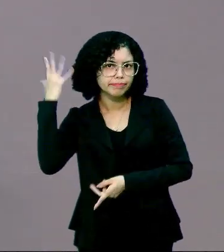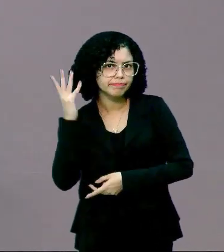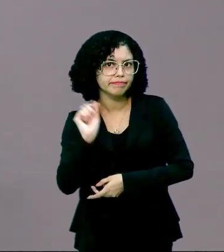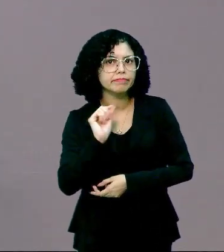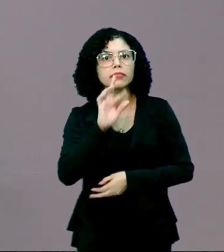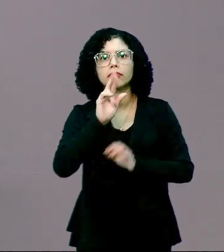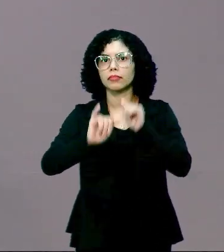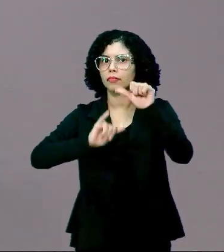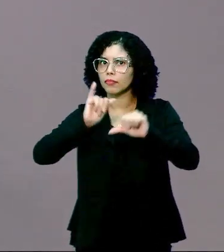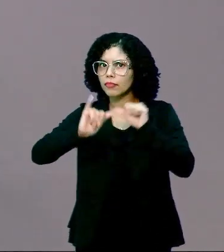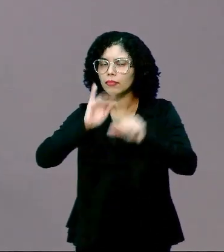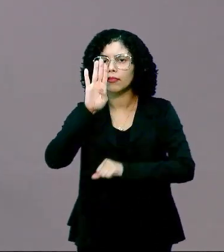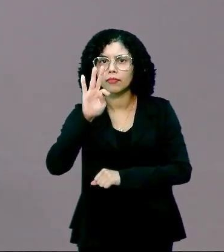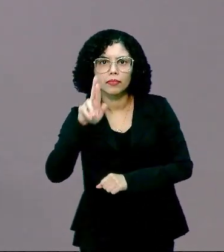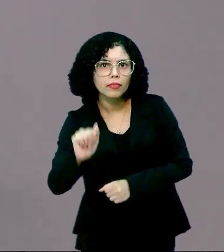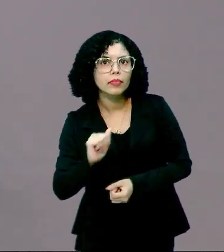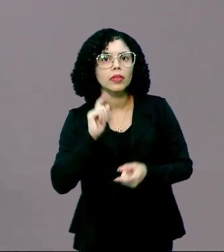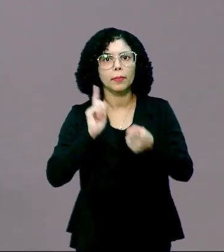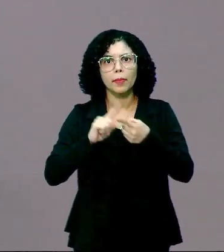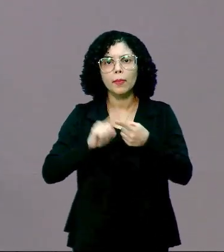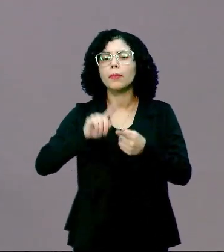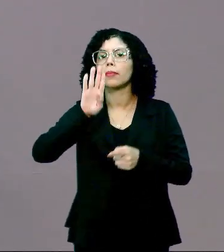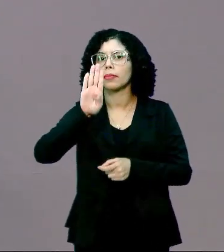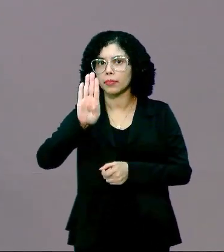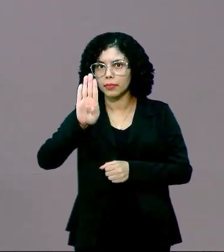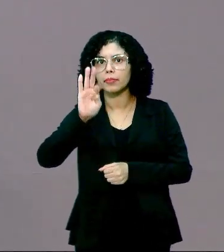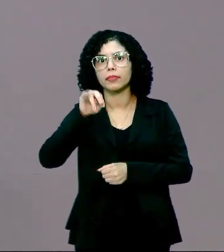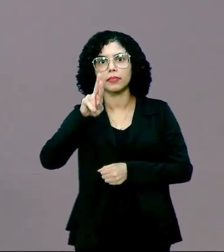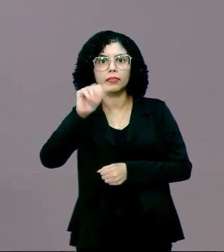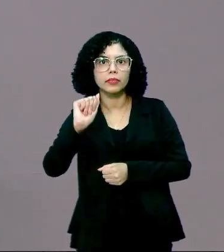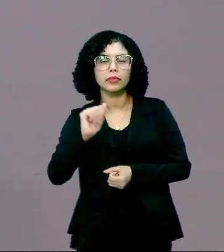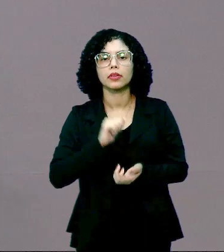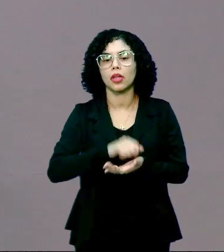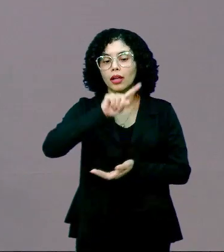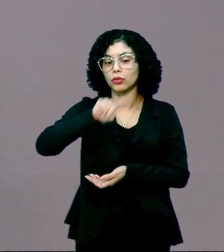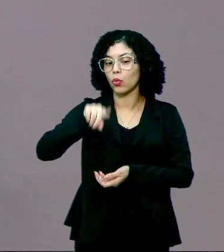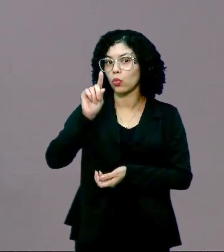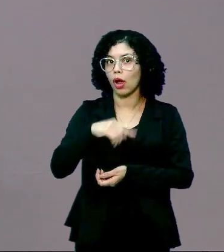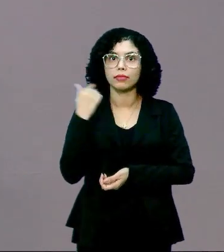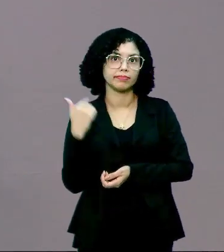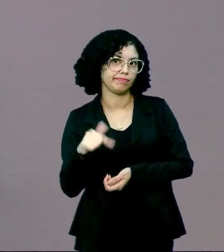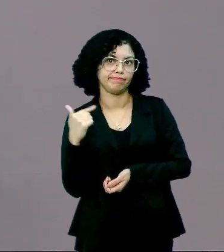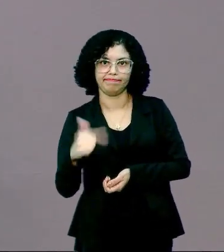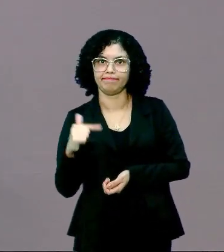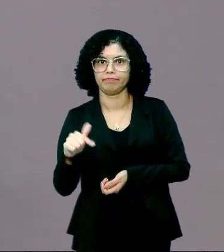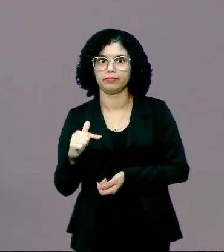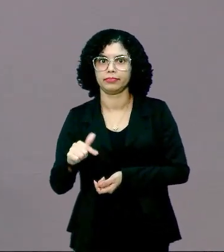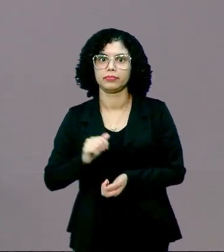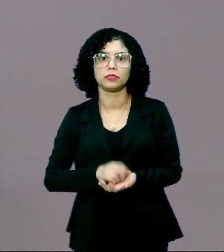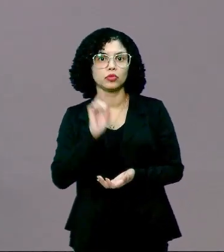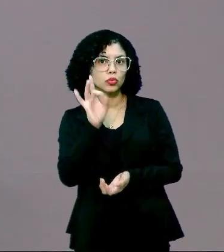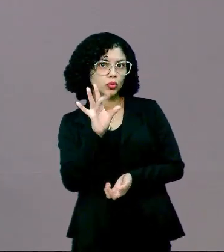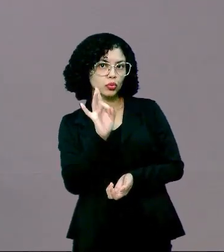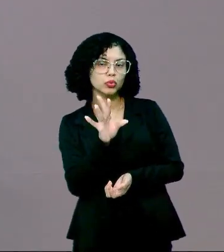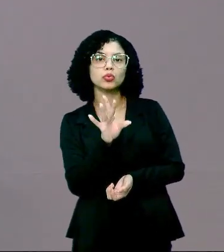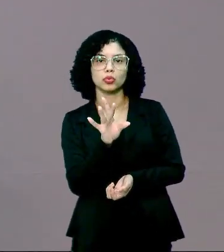com a radiação beta? Porque na radiação beta, a carga é nula, nós não temos massa. Então, nós só